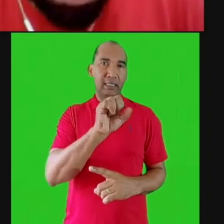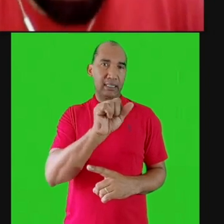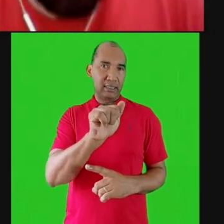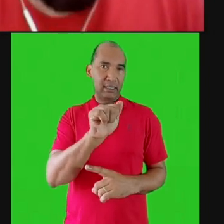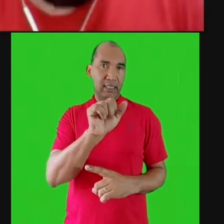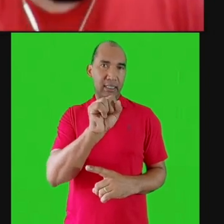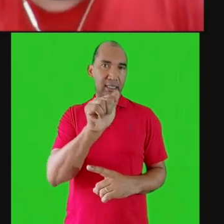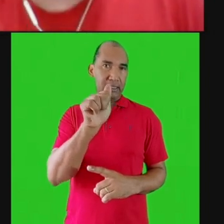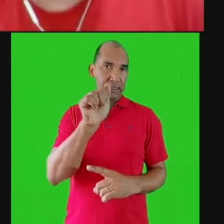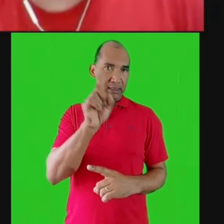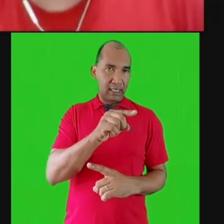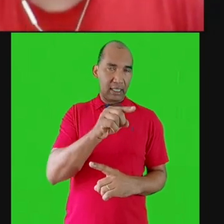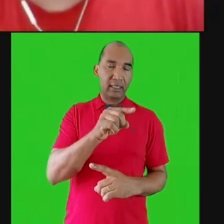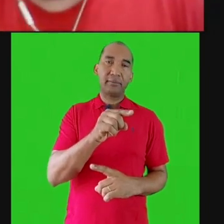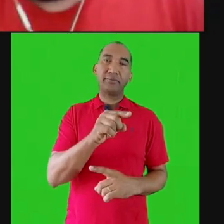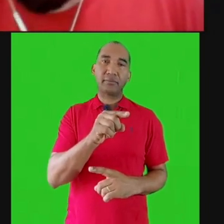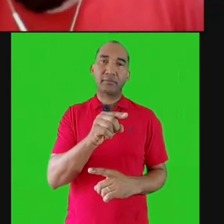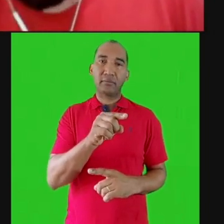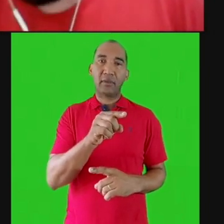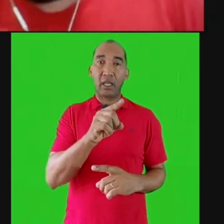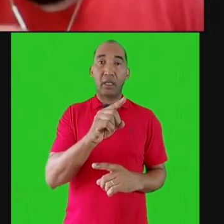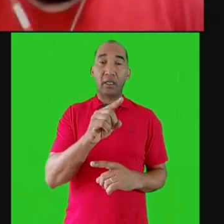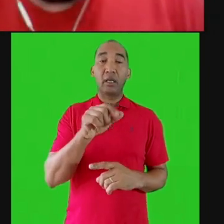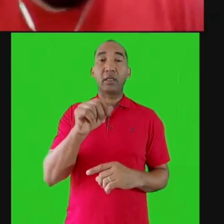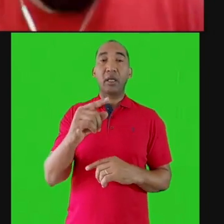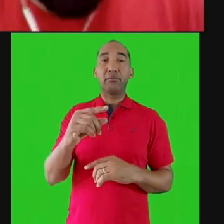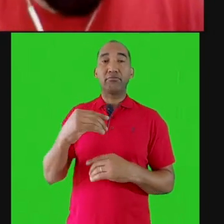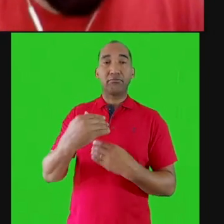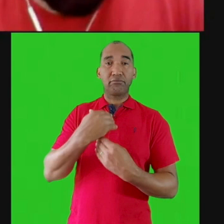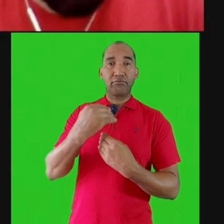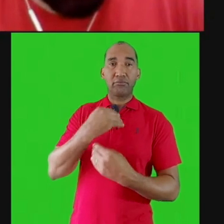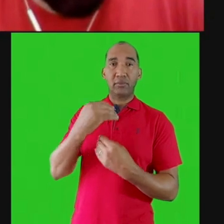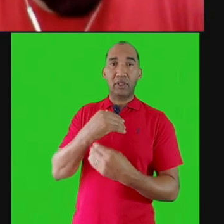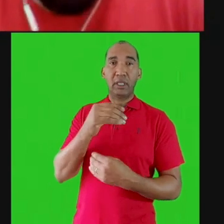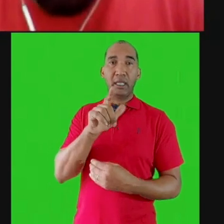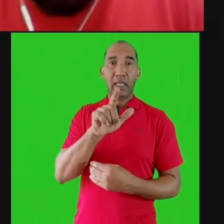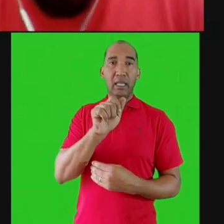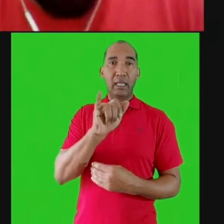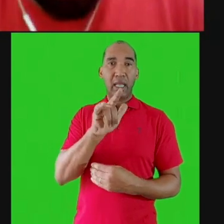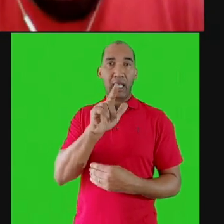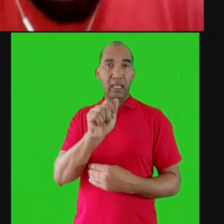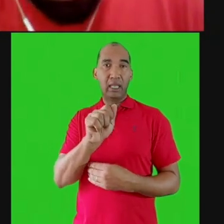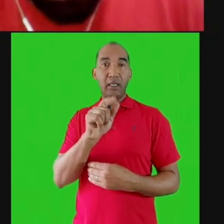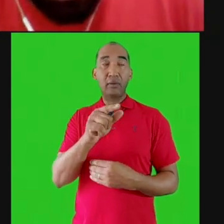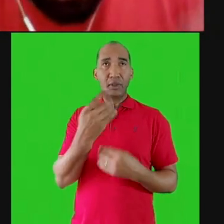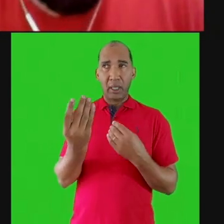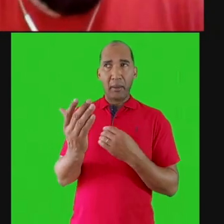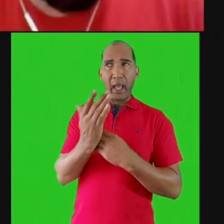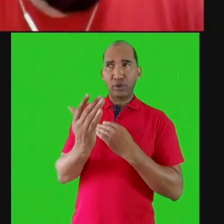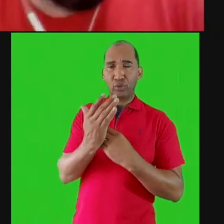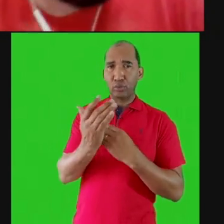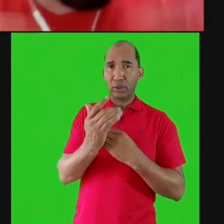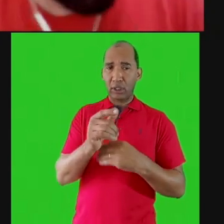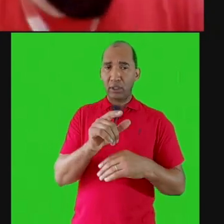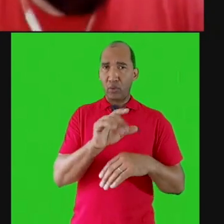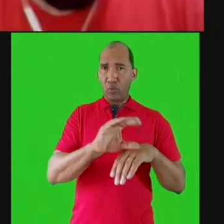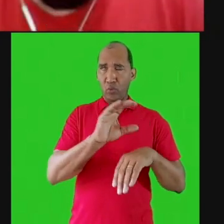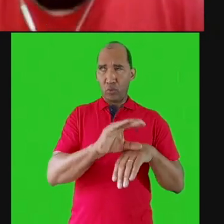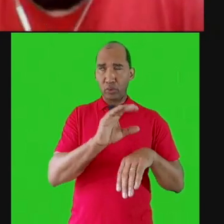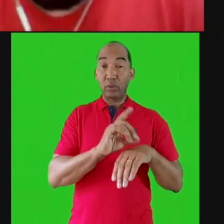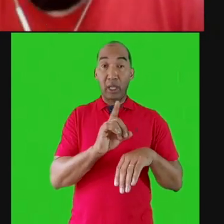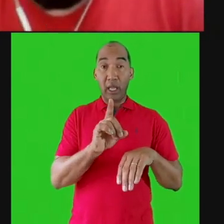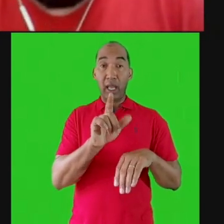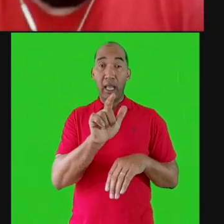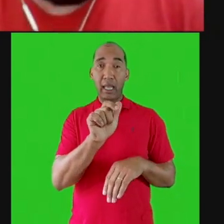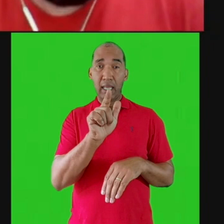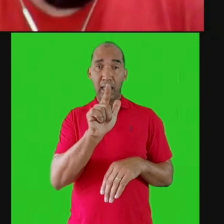Ceará, e através da Laila, que tinha ido para essa primeira oficina, me disse: Laila, eu queria fazer um curso só para pessoas trans, você me ajuda? E a Laila, inclusive, virou